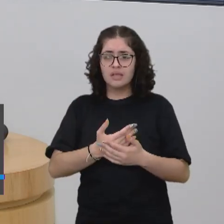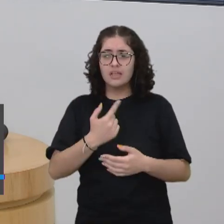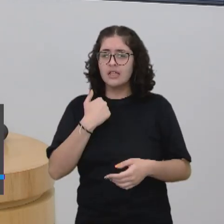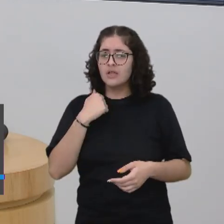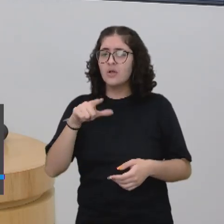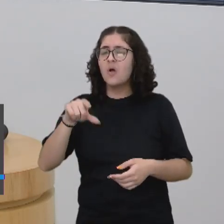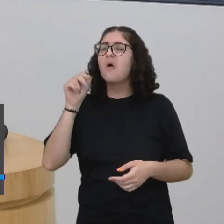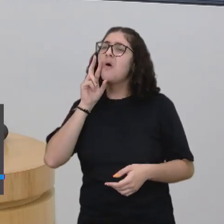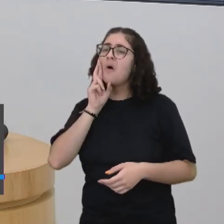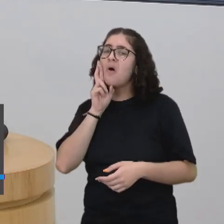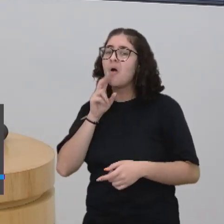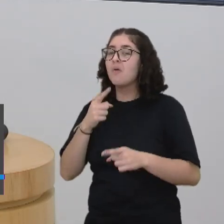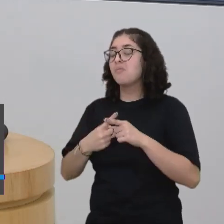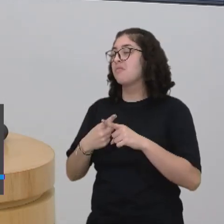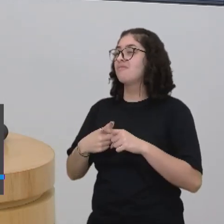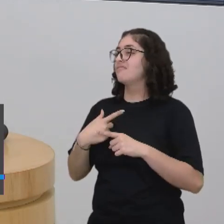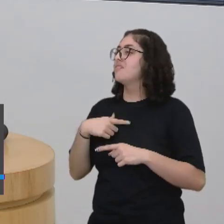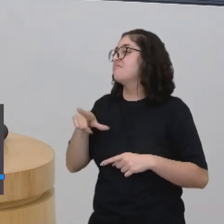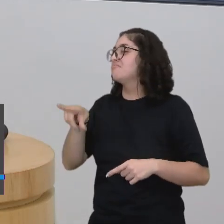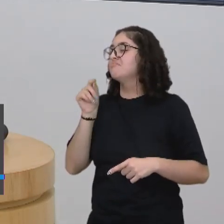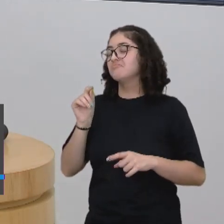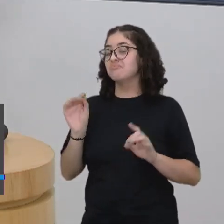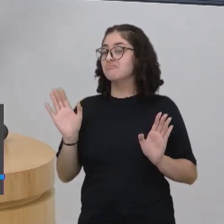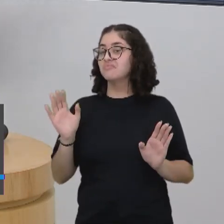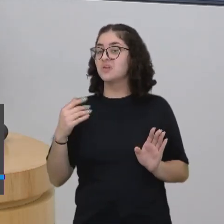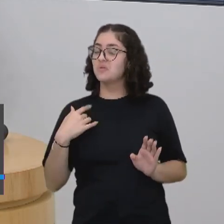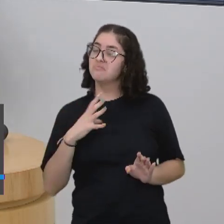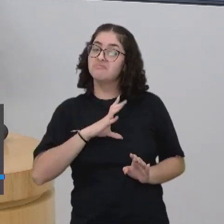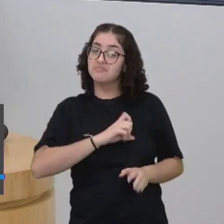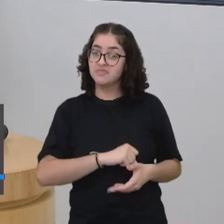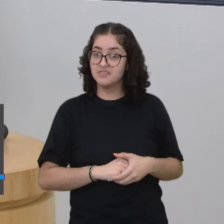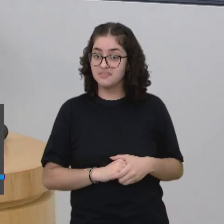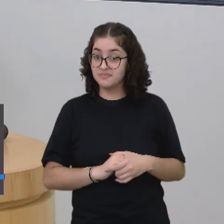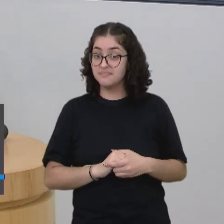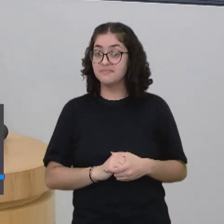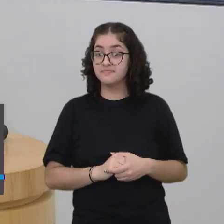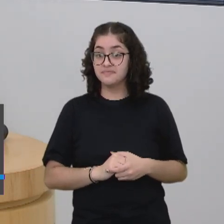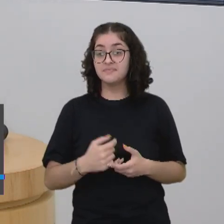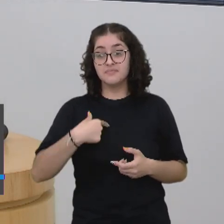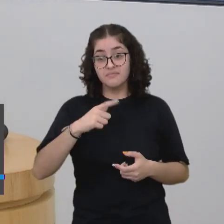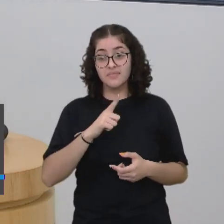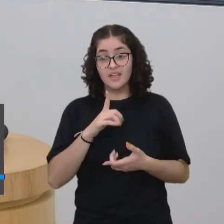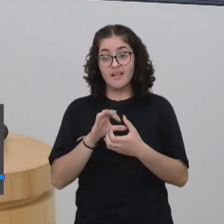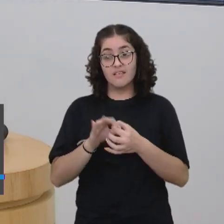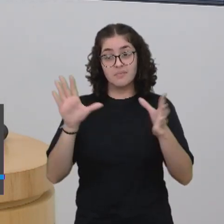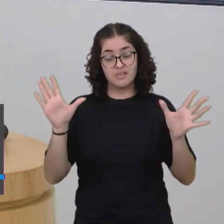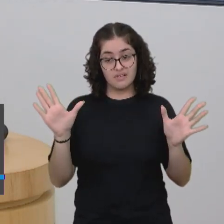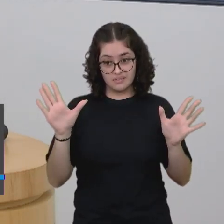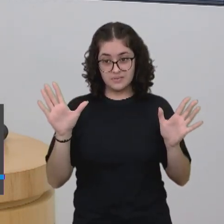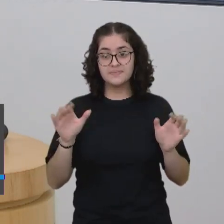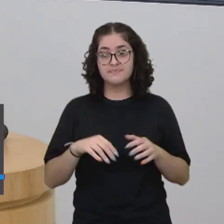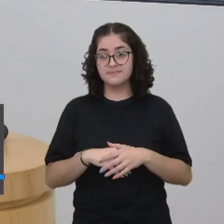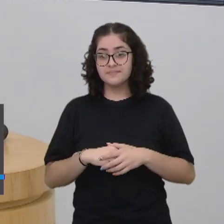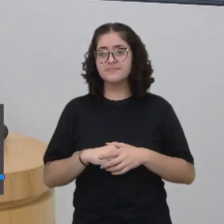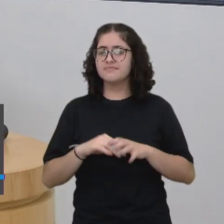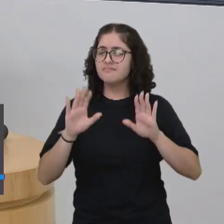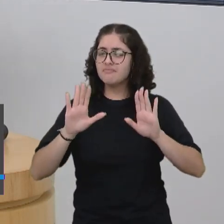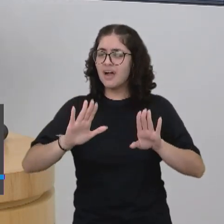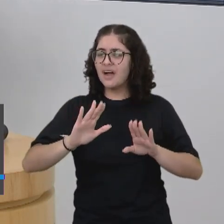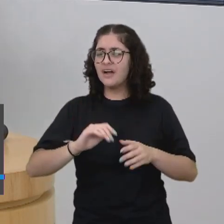rosa porque era a cor que eu tava afim na hora que eu achei que era chuchu. Eu tenho liberdade. A questão